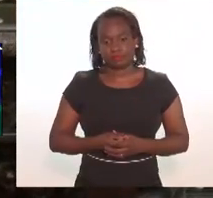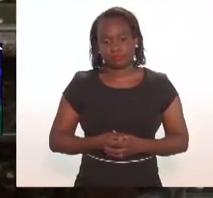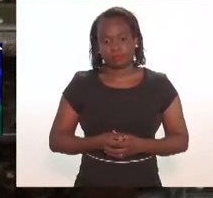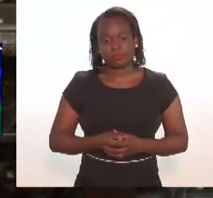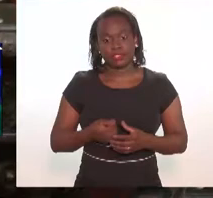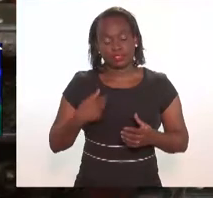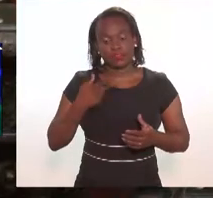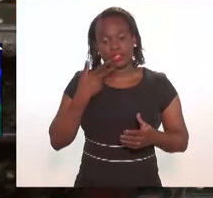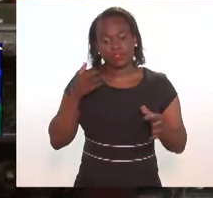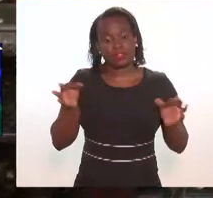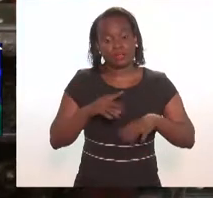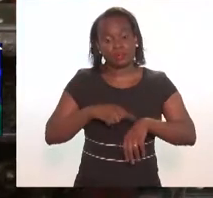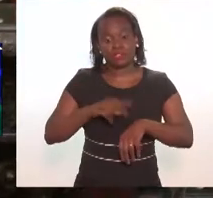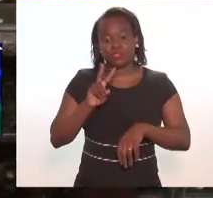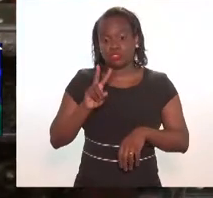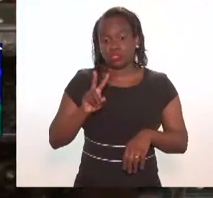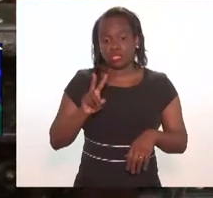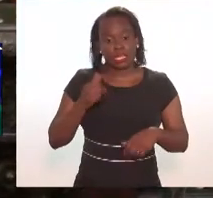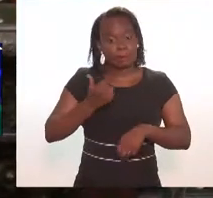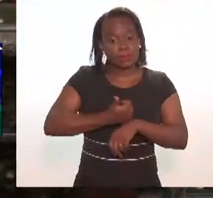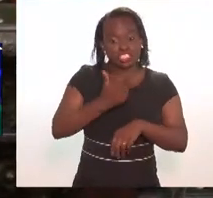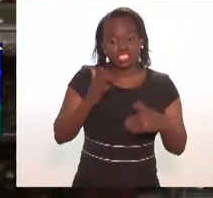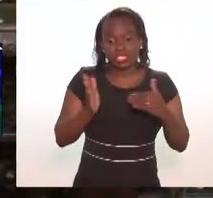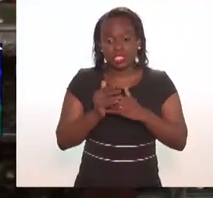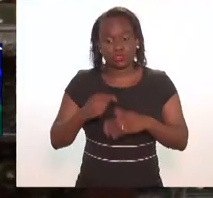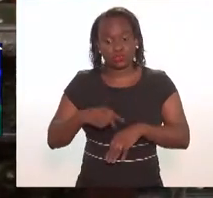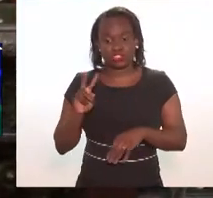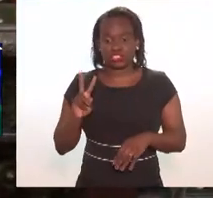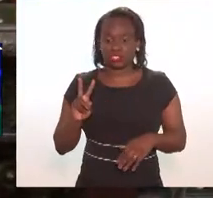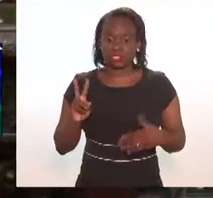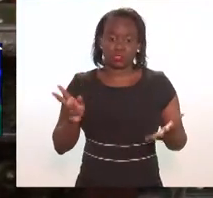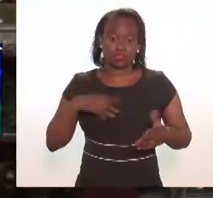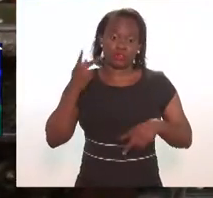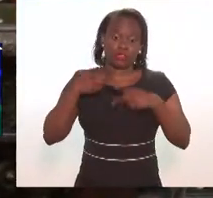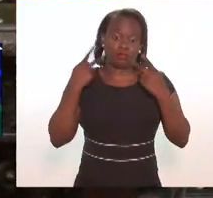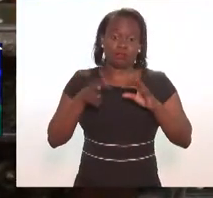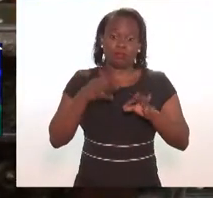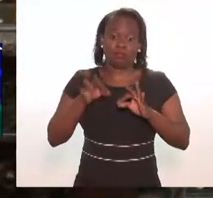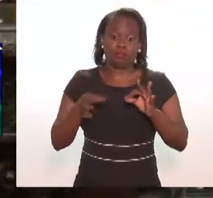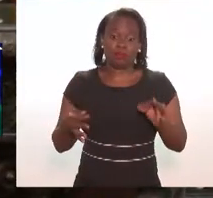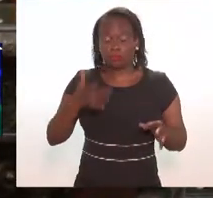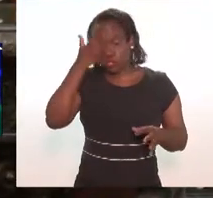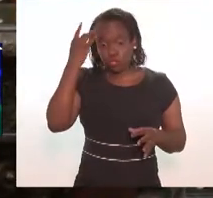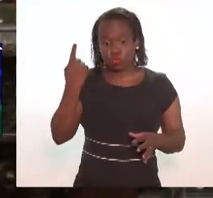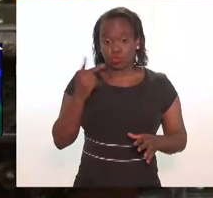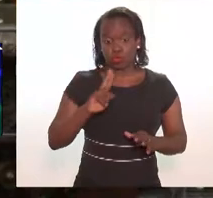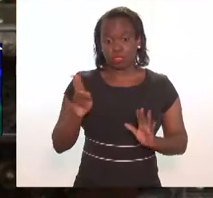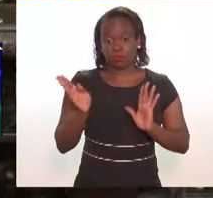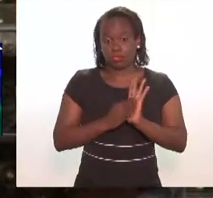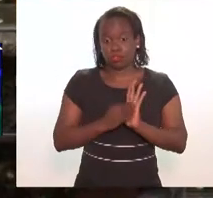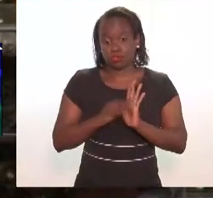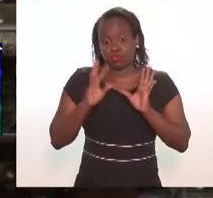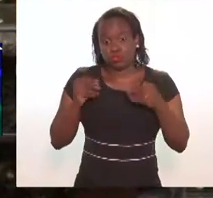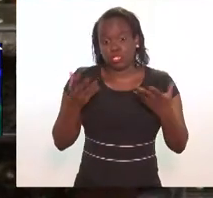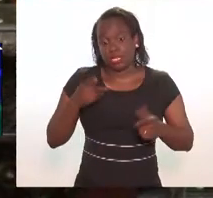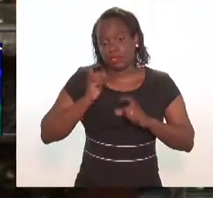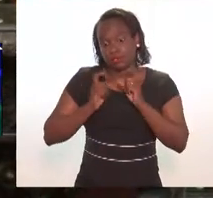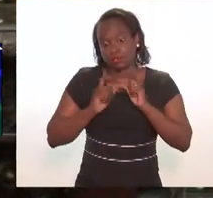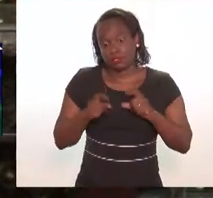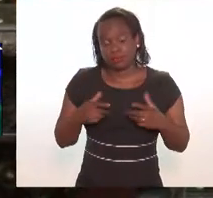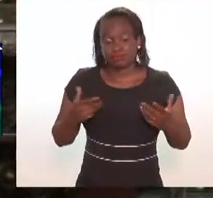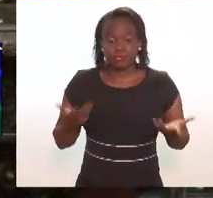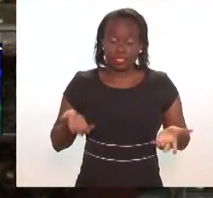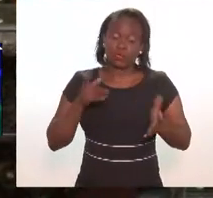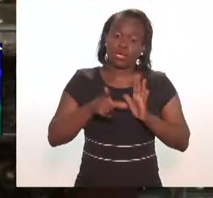que eu ia encerrar às 14 horas. A sessão é de meio-dia às 14. O pessoal ficou, só tinha uma pessoa inscrita. Todos quiseram discutir,